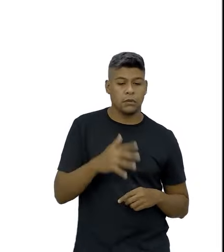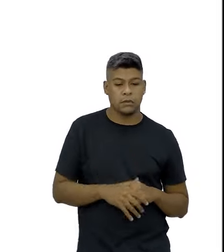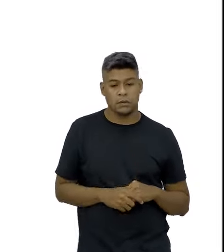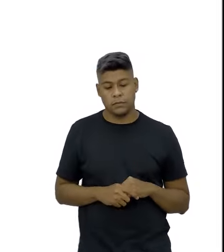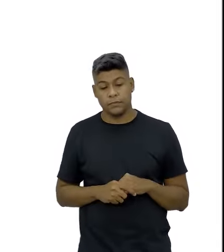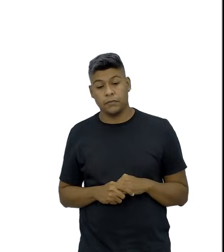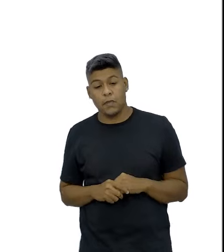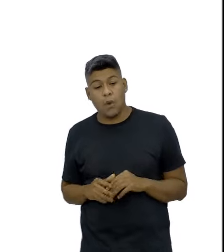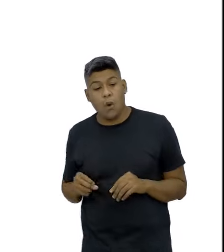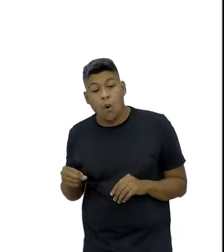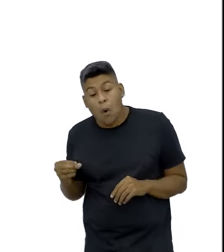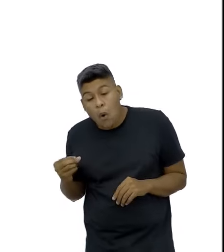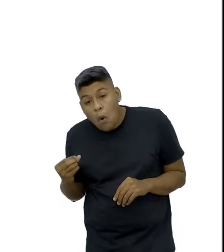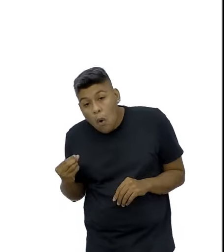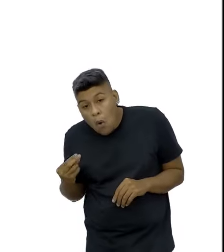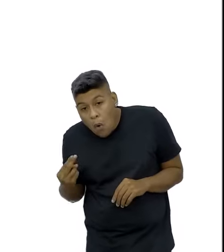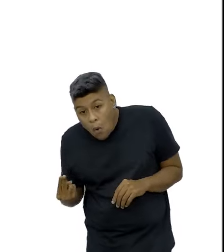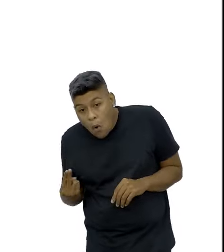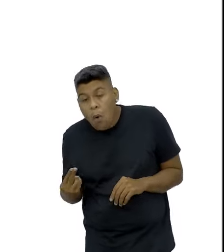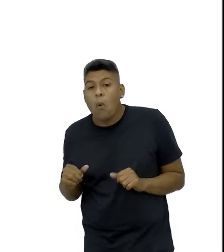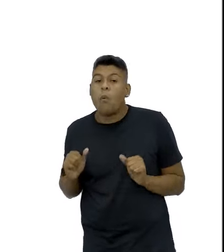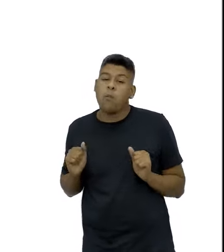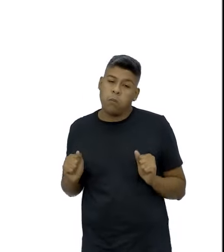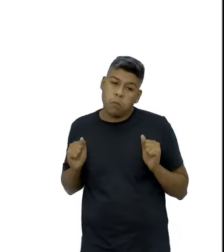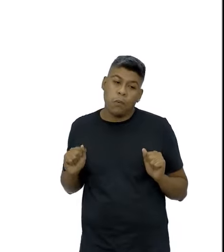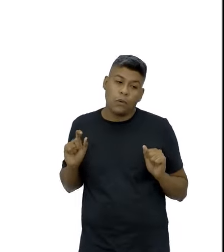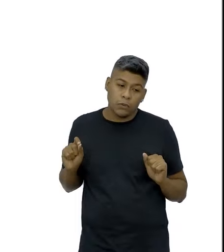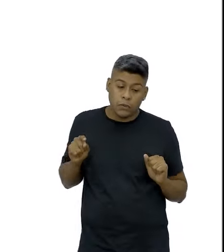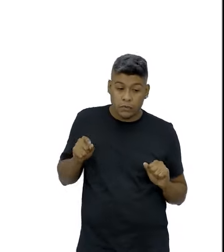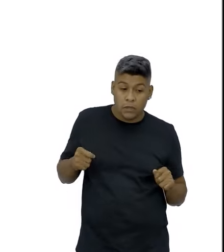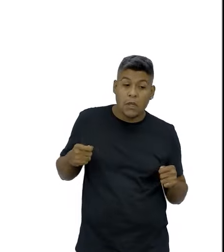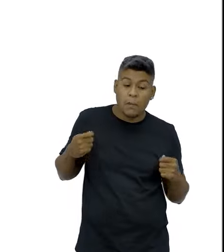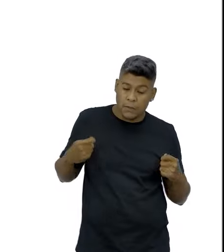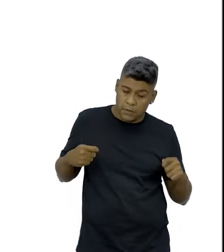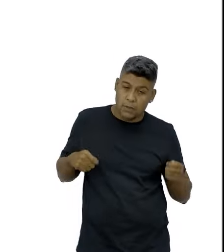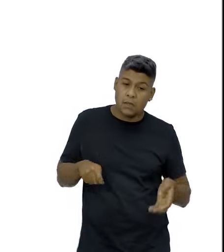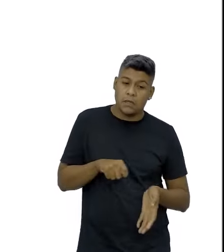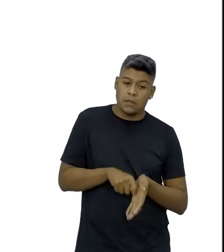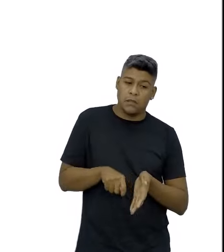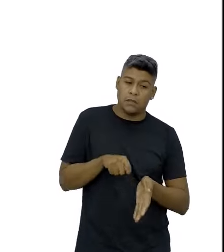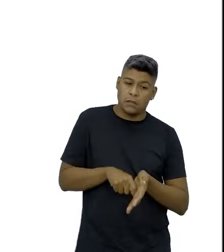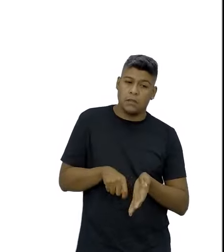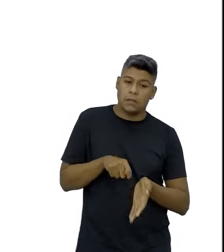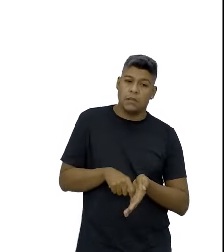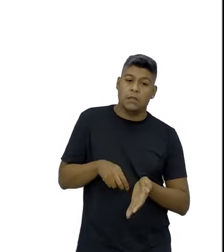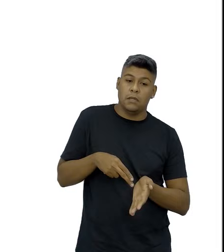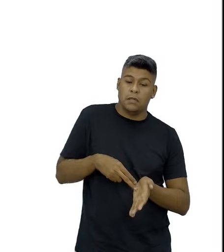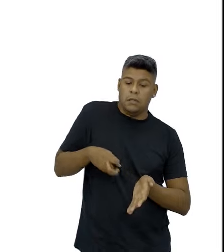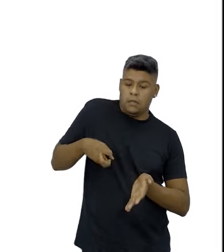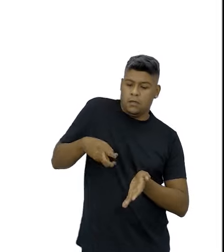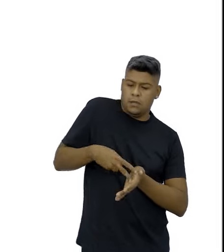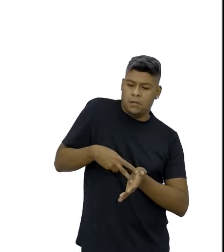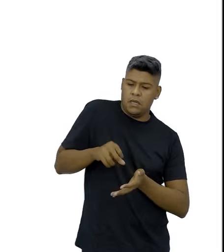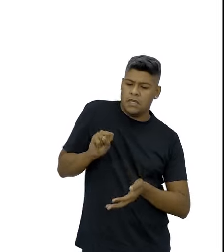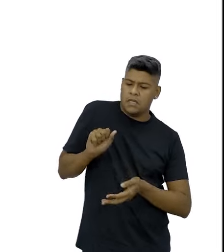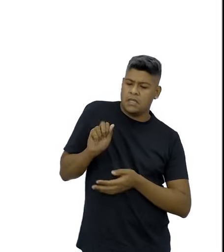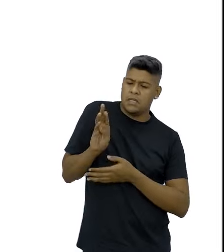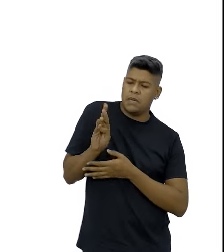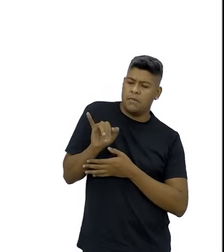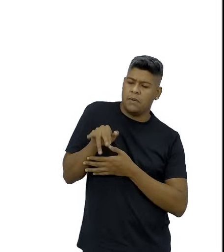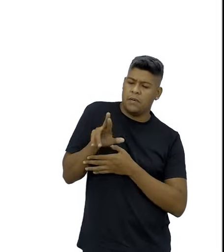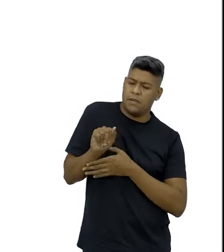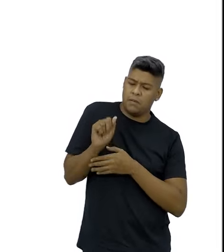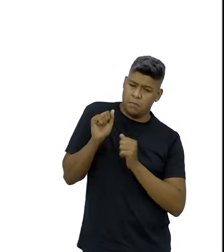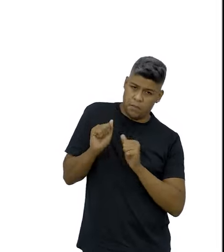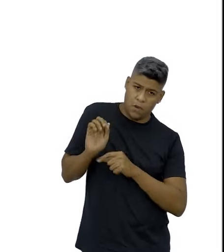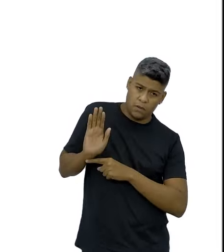Ou ainda, né, vocês podem falar para eles, vocês precisam escrever saltando. Será que Sabrina pode